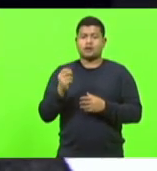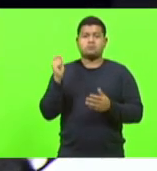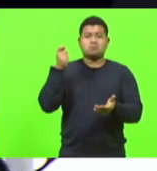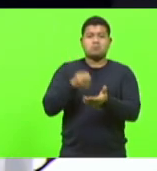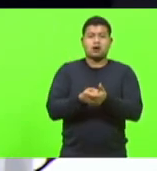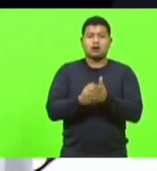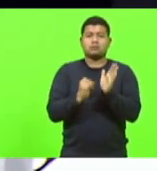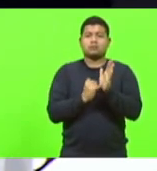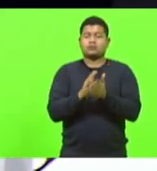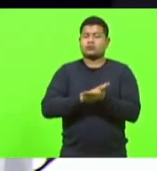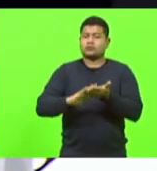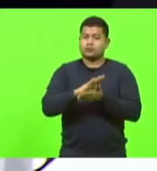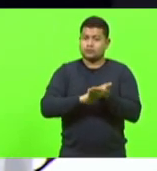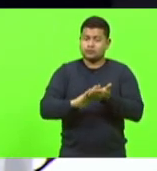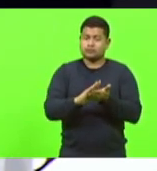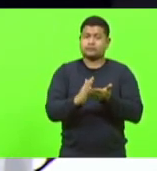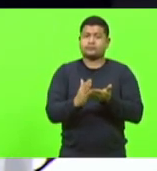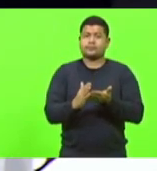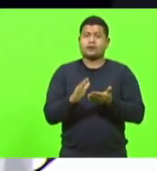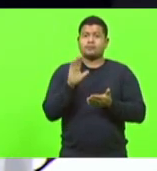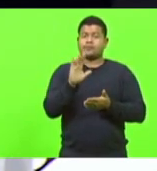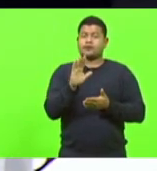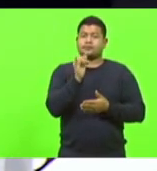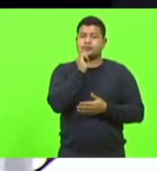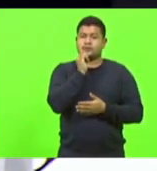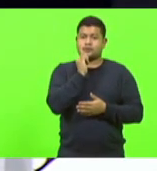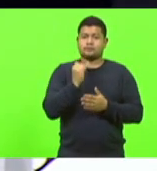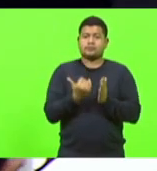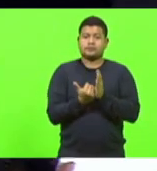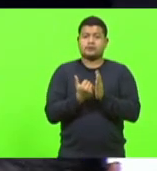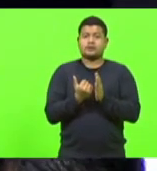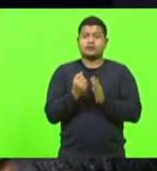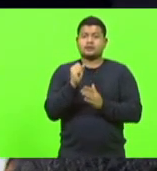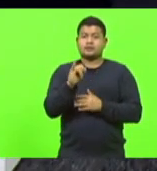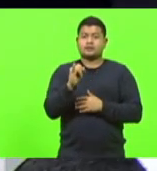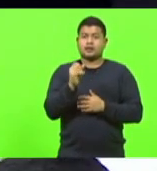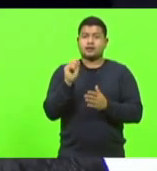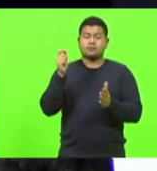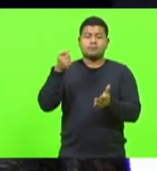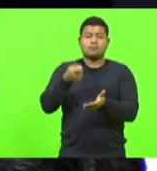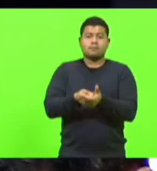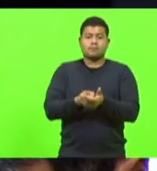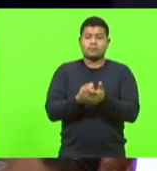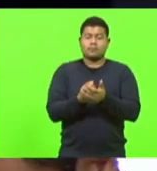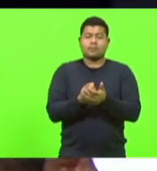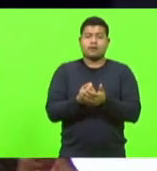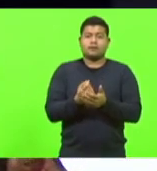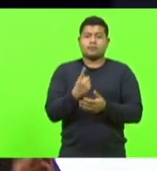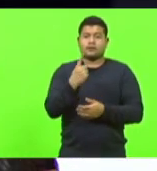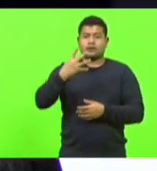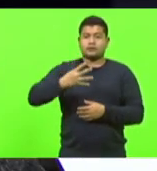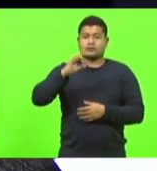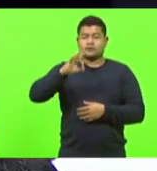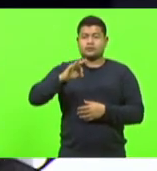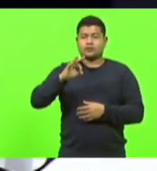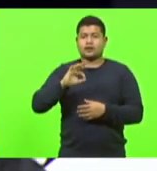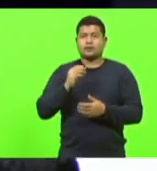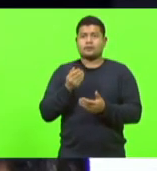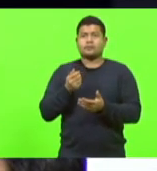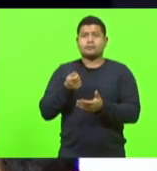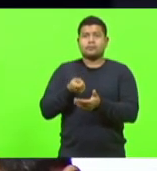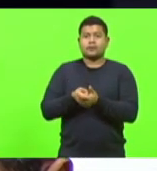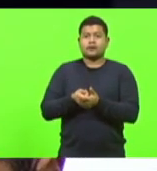meses ele vai pagar cinco 278 de contribuição o